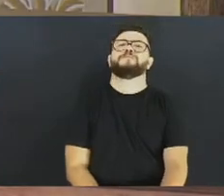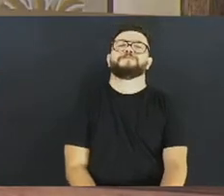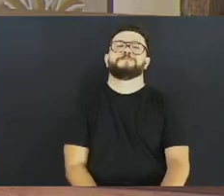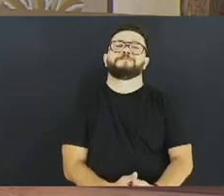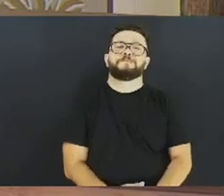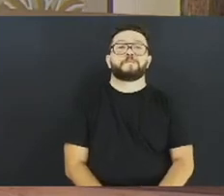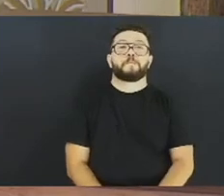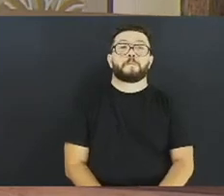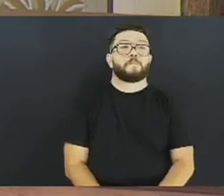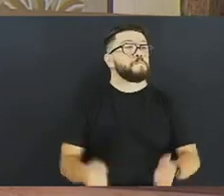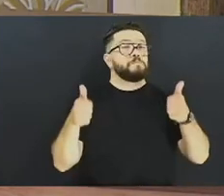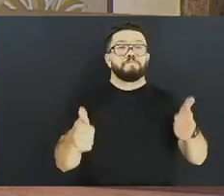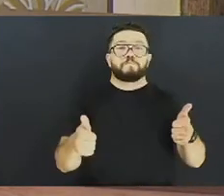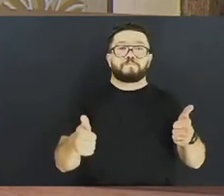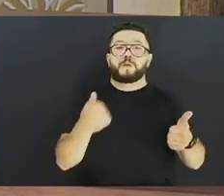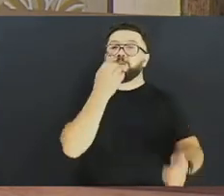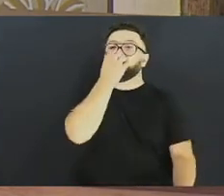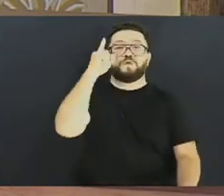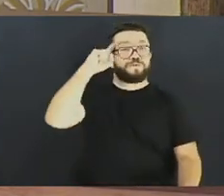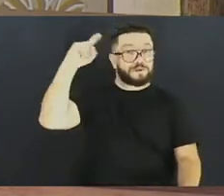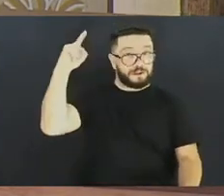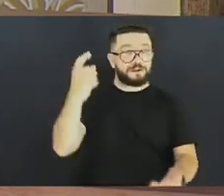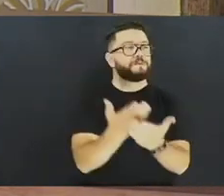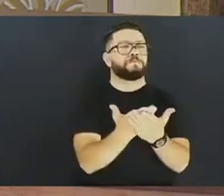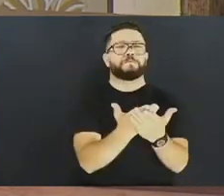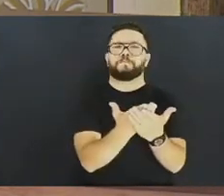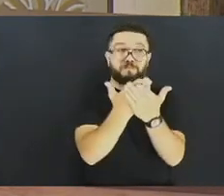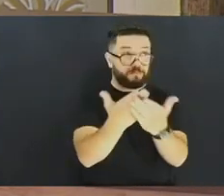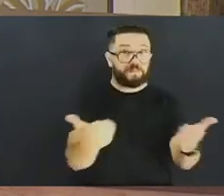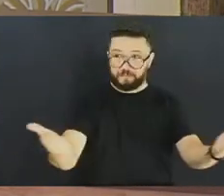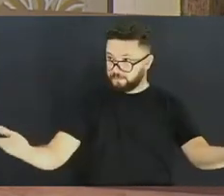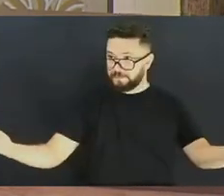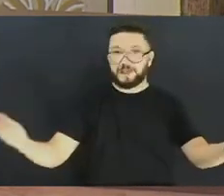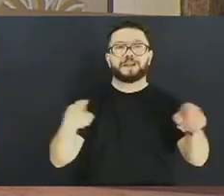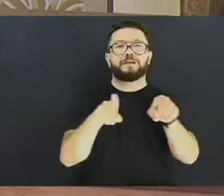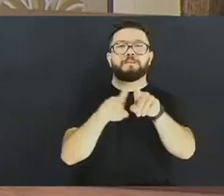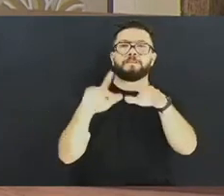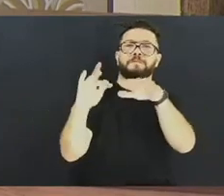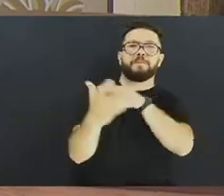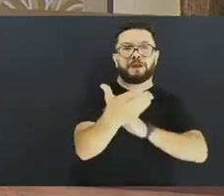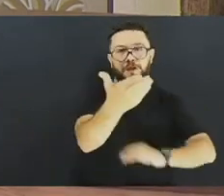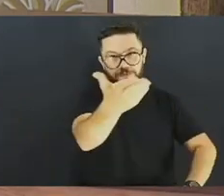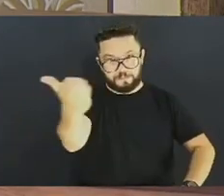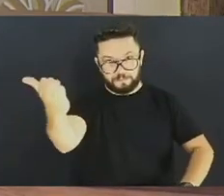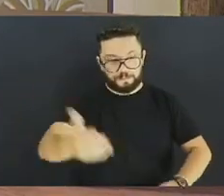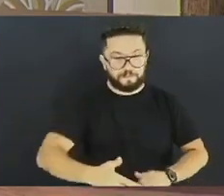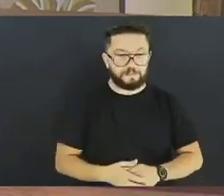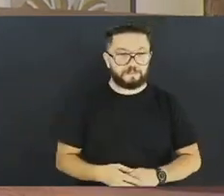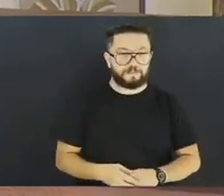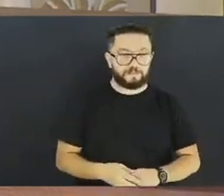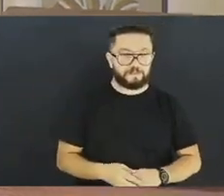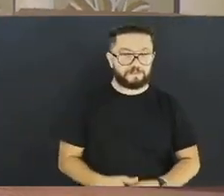fazem presente e a todos aqueles que nos acompanham através das mídias. Bom,